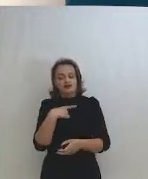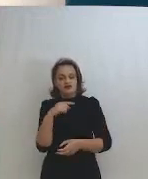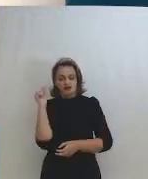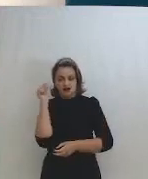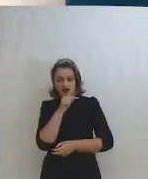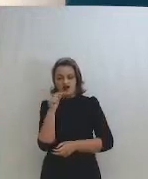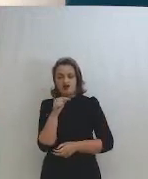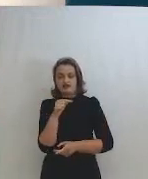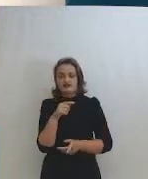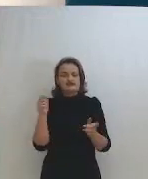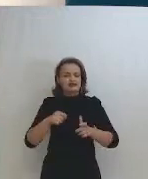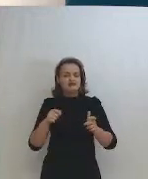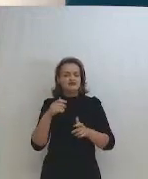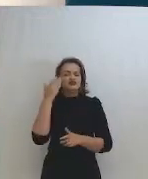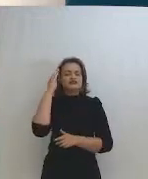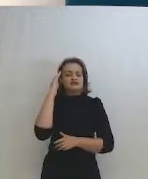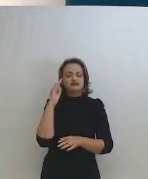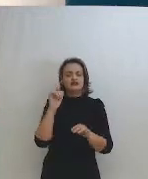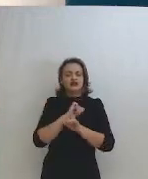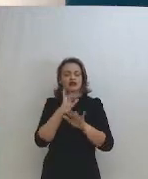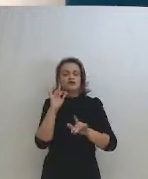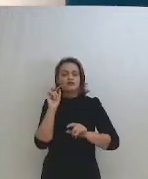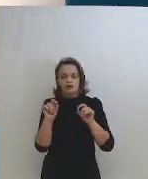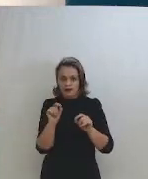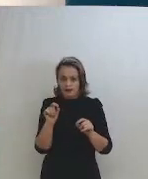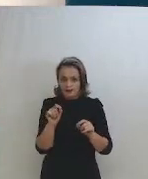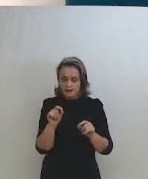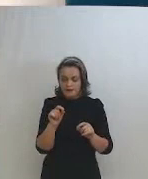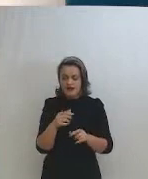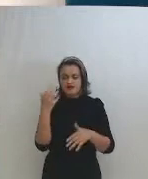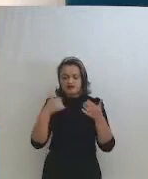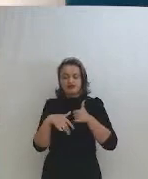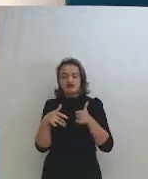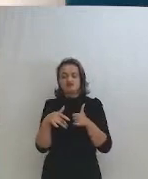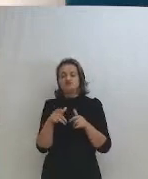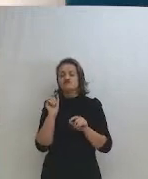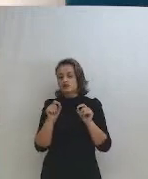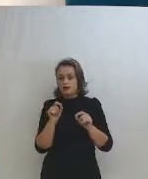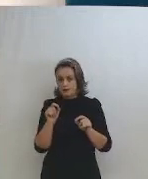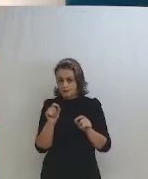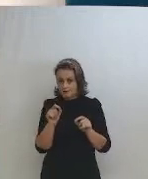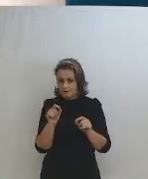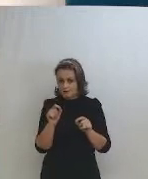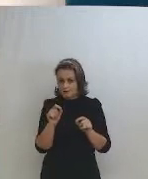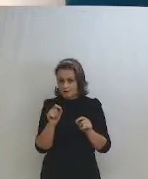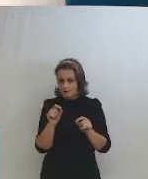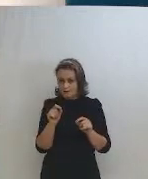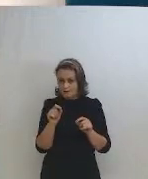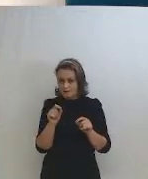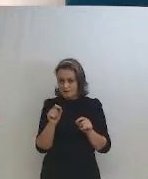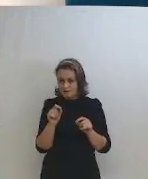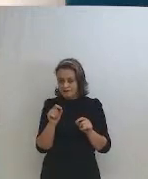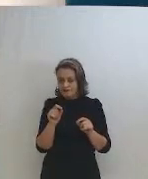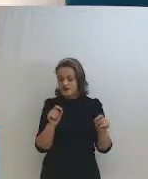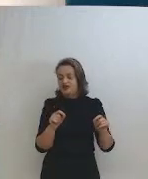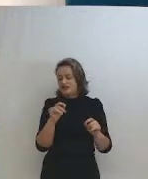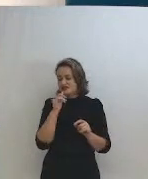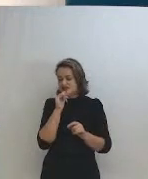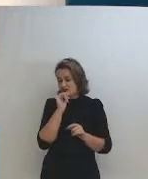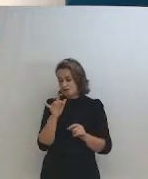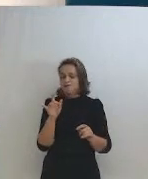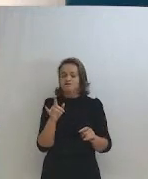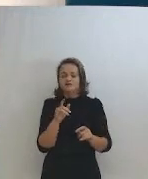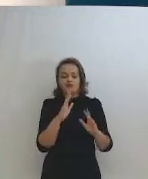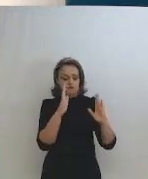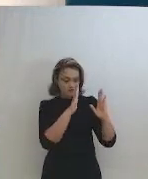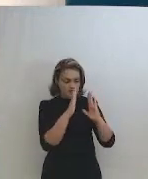entender como fundamentação revisional. Ou seja, após esse período, deveria